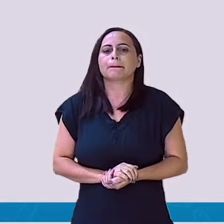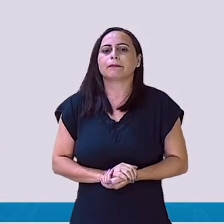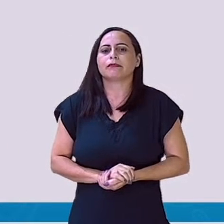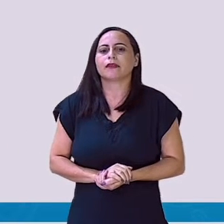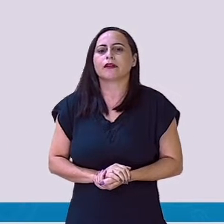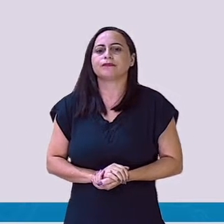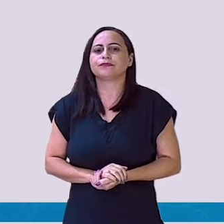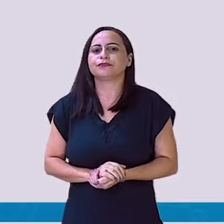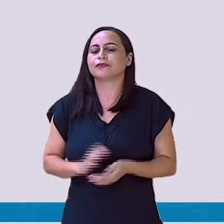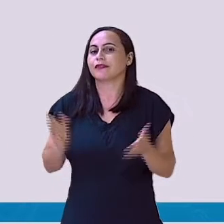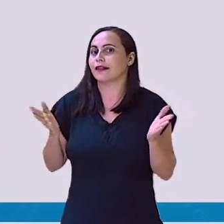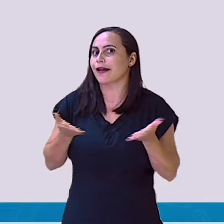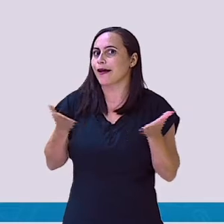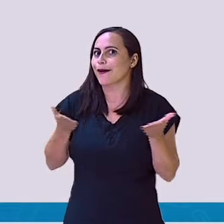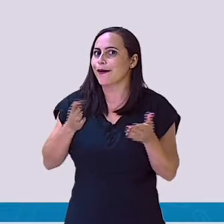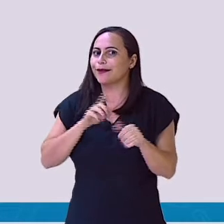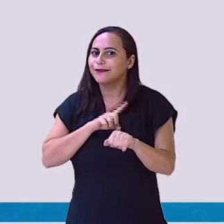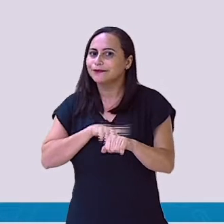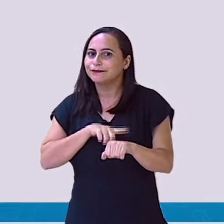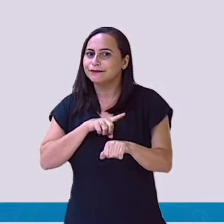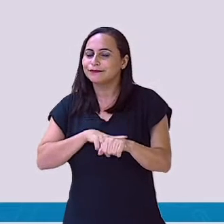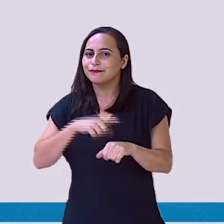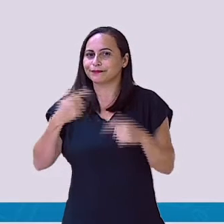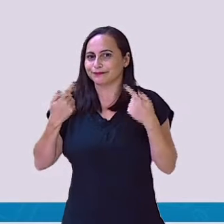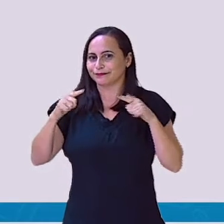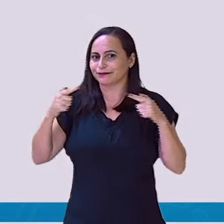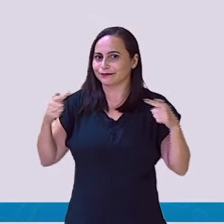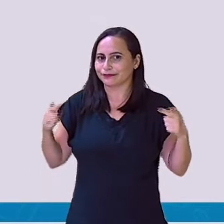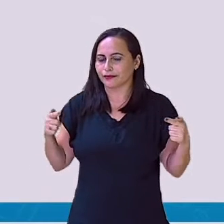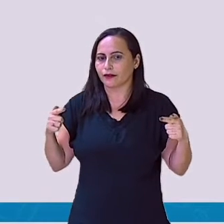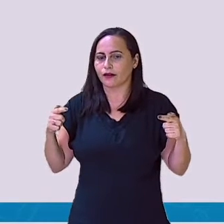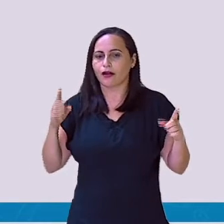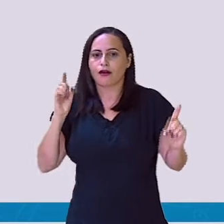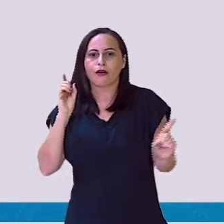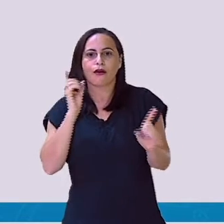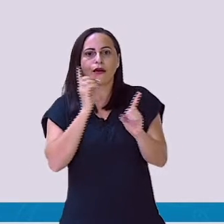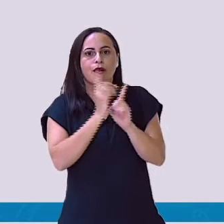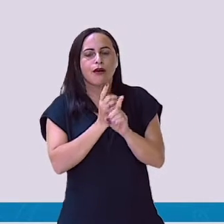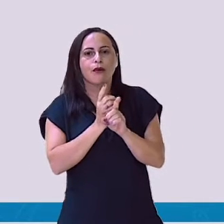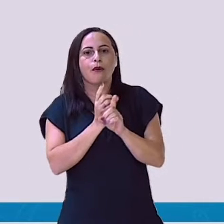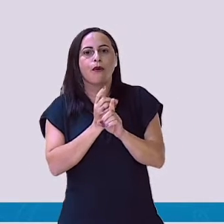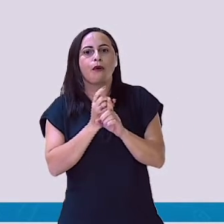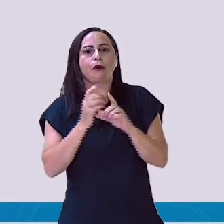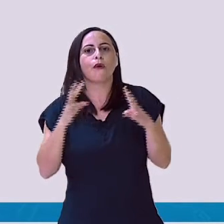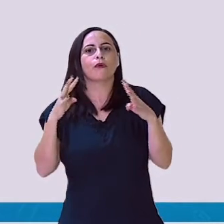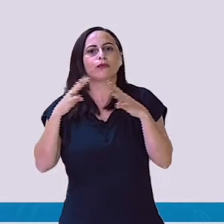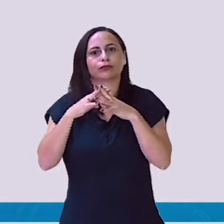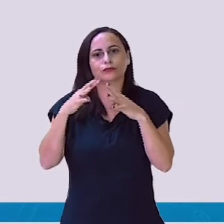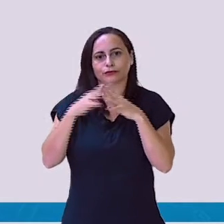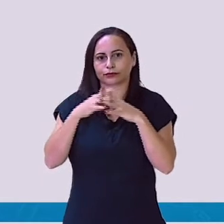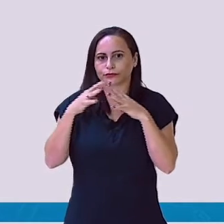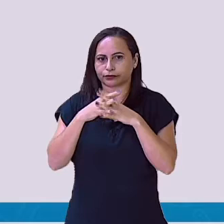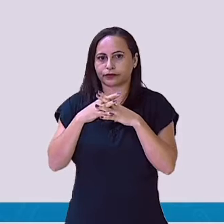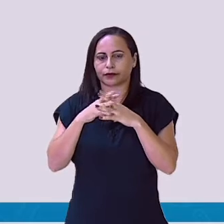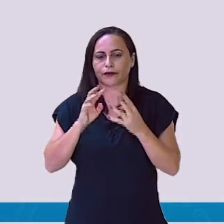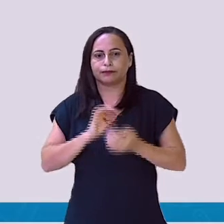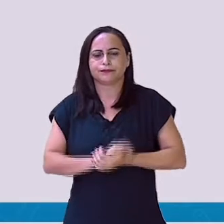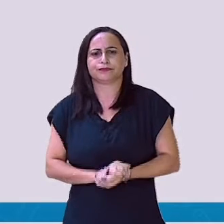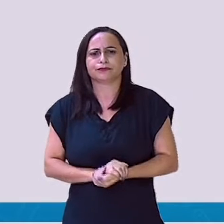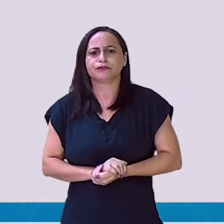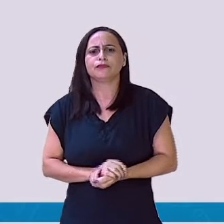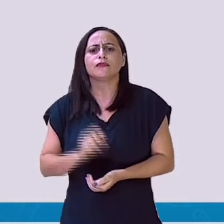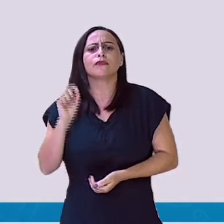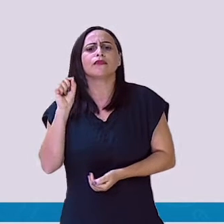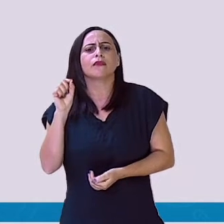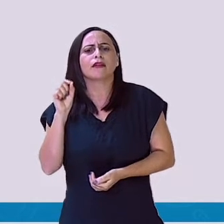Momento gramática. Encontro consonantal. O agrupamento de 2 ou